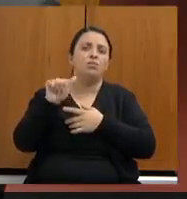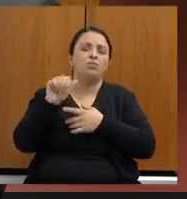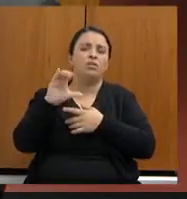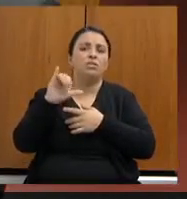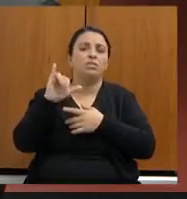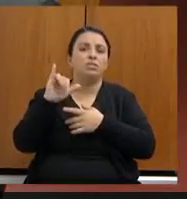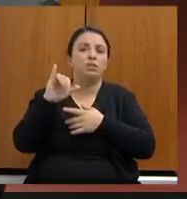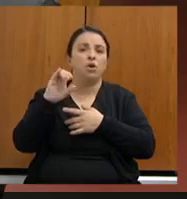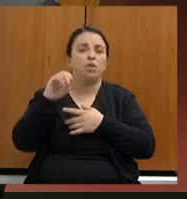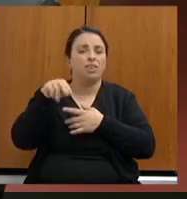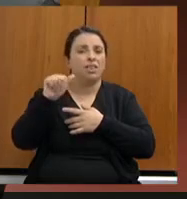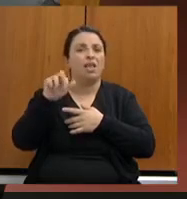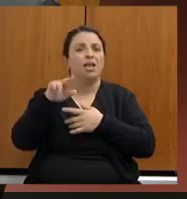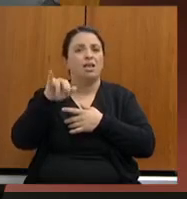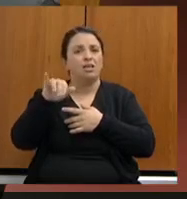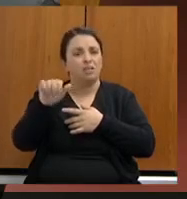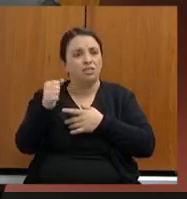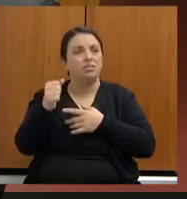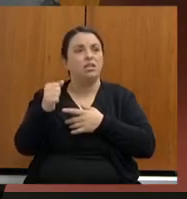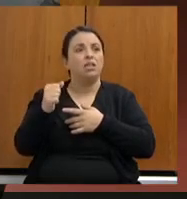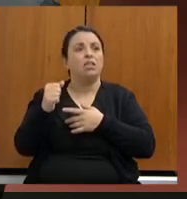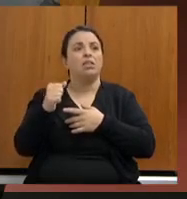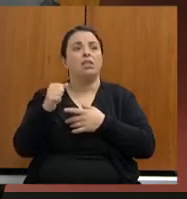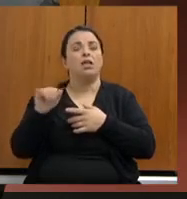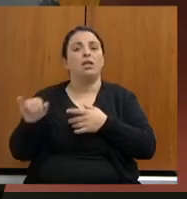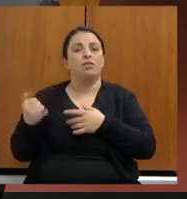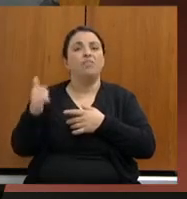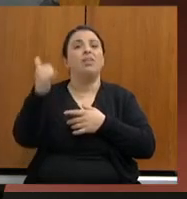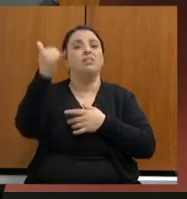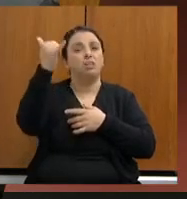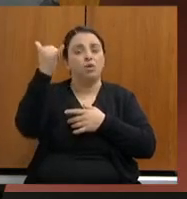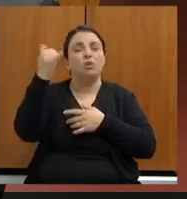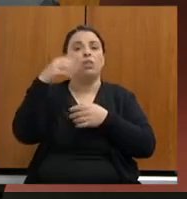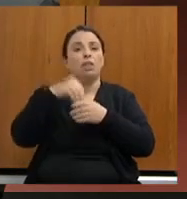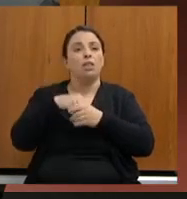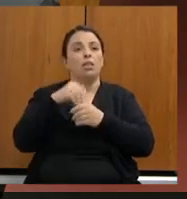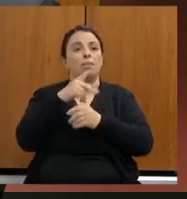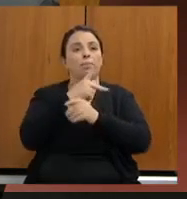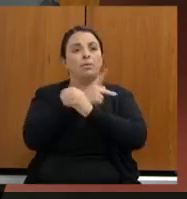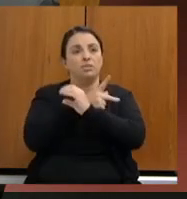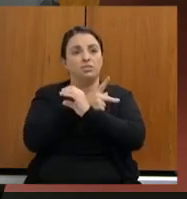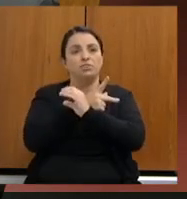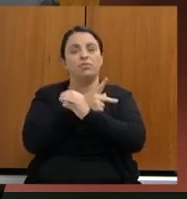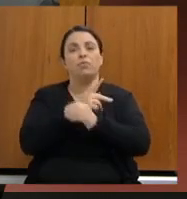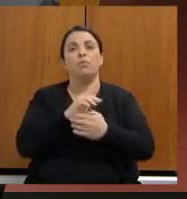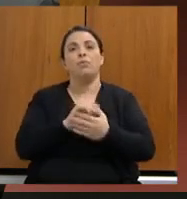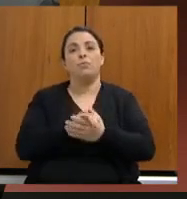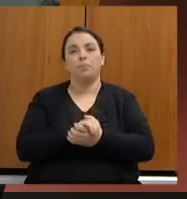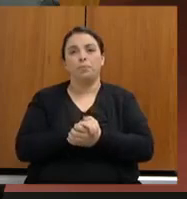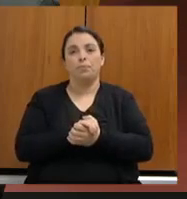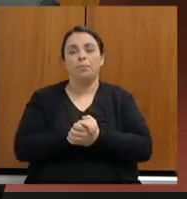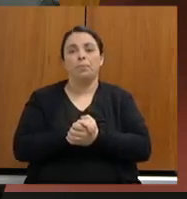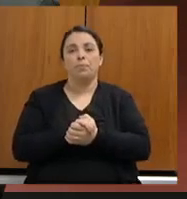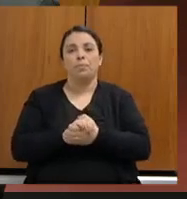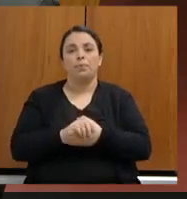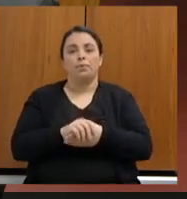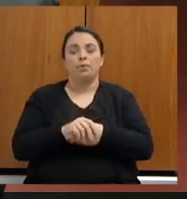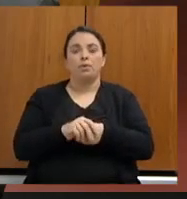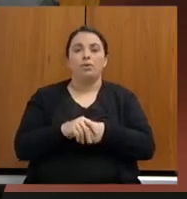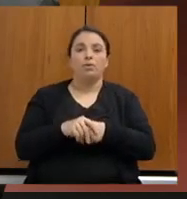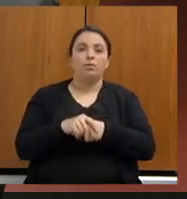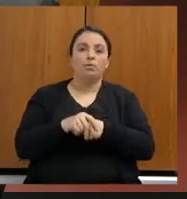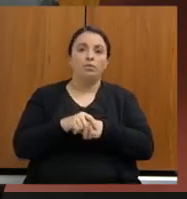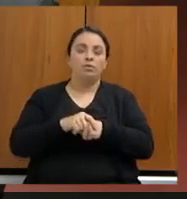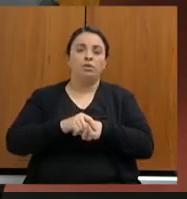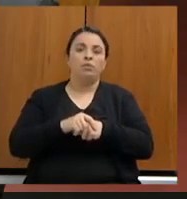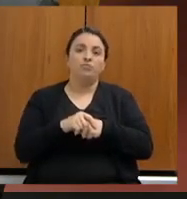Que bom né a venda começa a noite Alice Santos e Guarani sair o atualiza